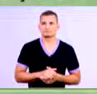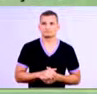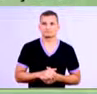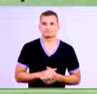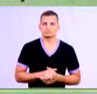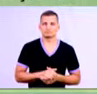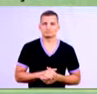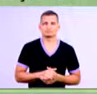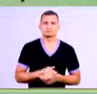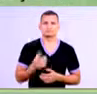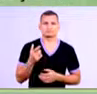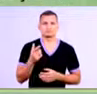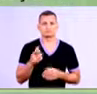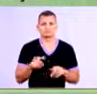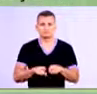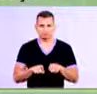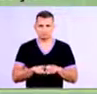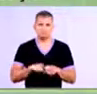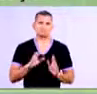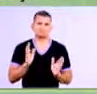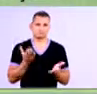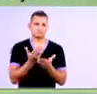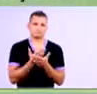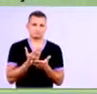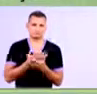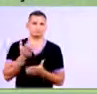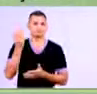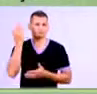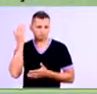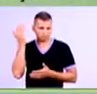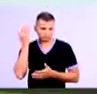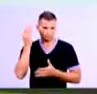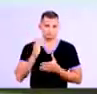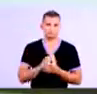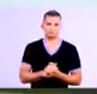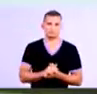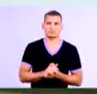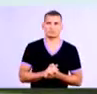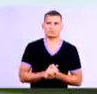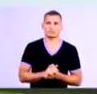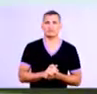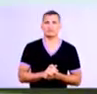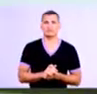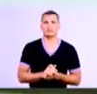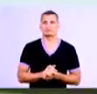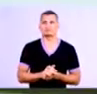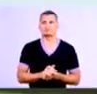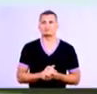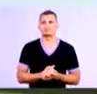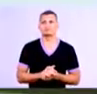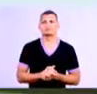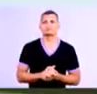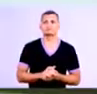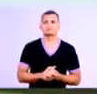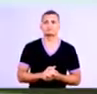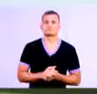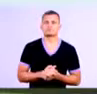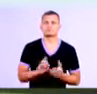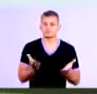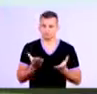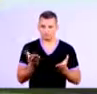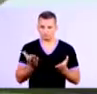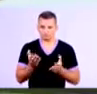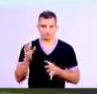outra parte das nossas aulas foi tratando, a gente terminou agora a parte de revisar a parte de cognição e agora a gente